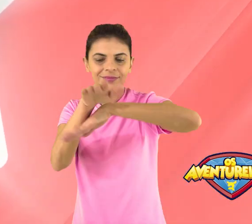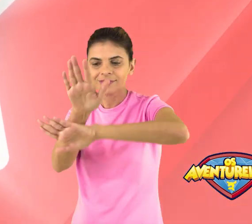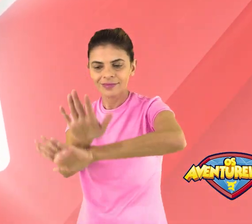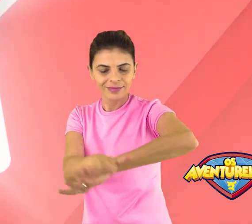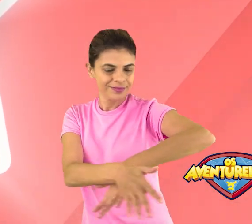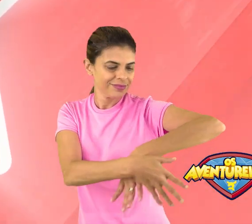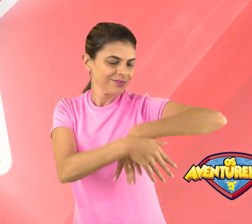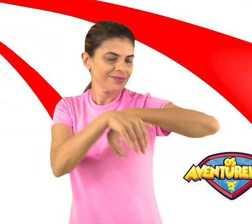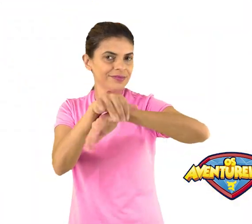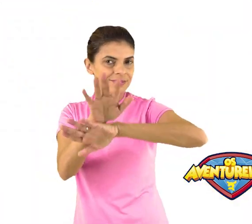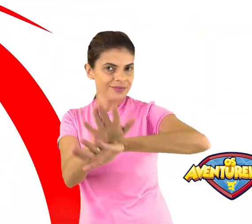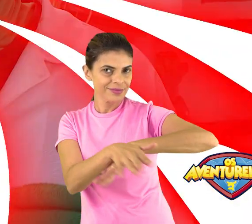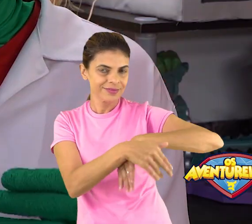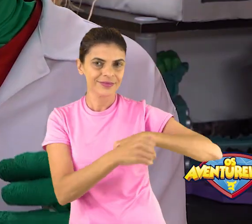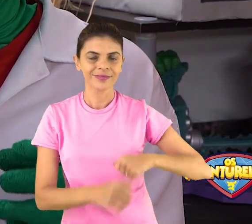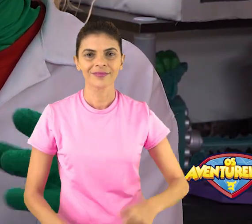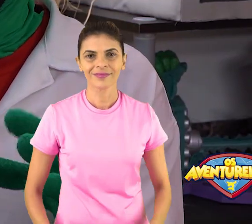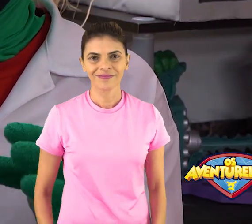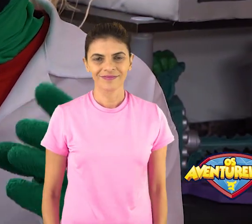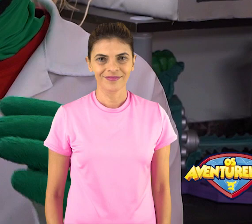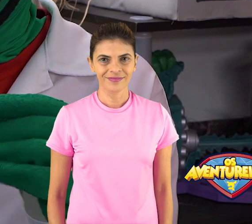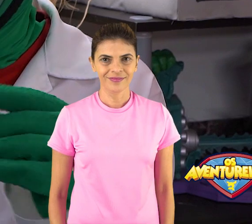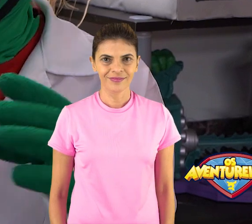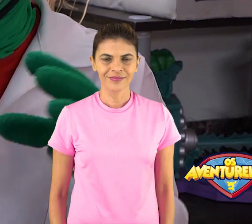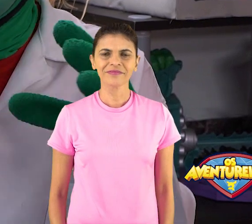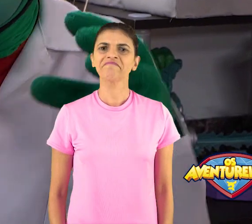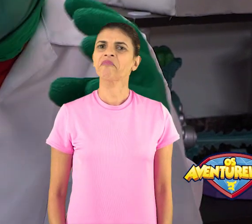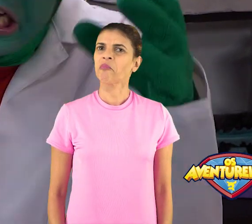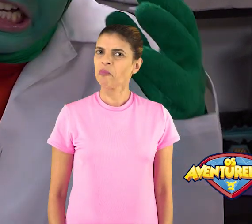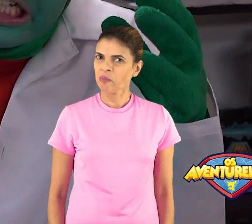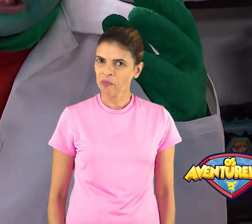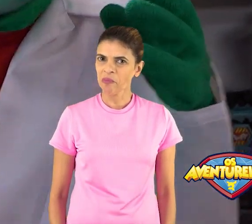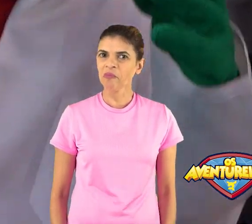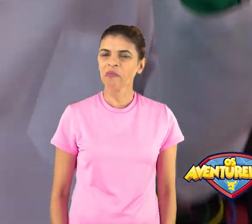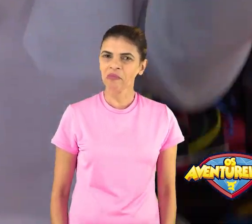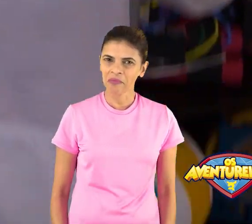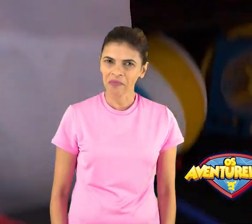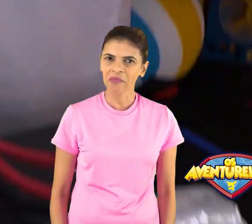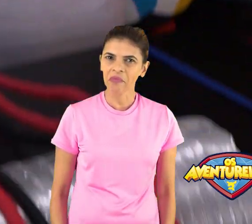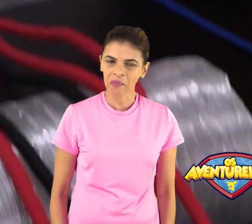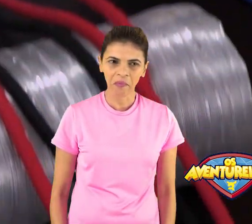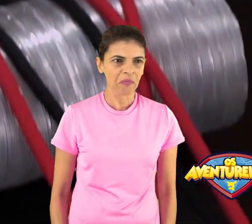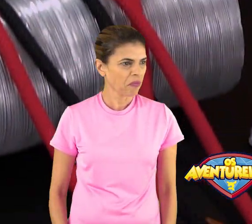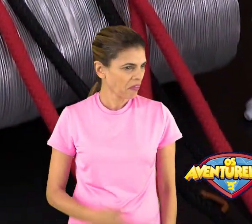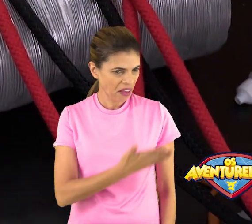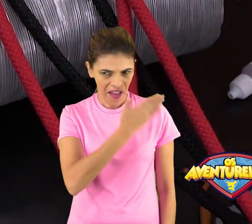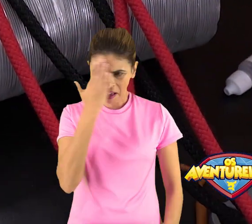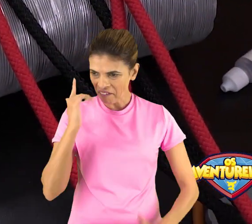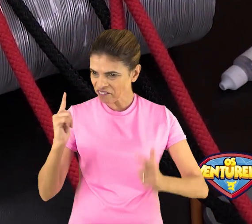Super Sereia. Super Aventureiros!